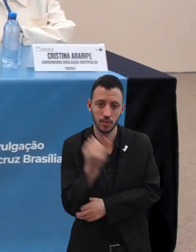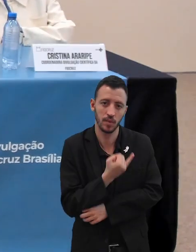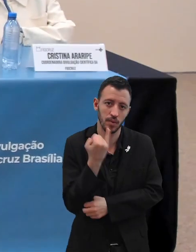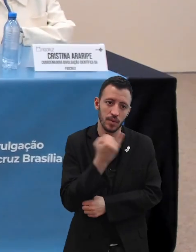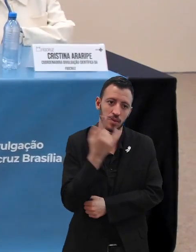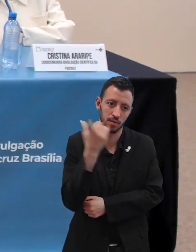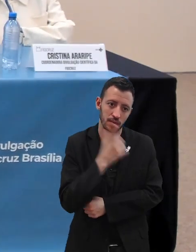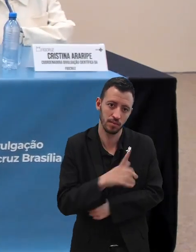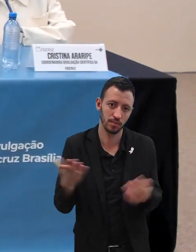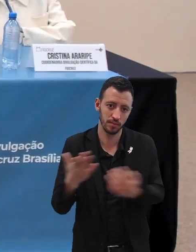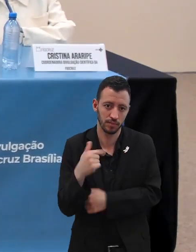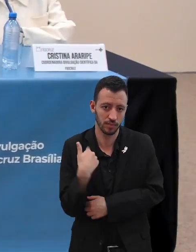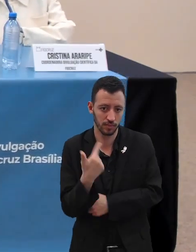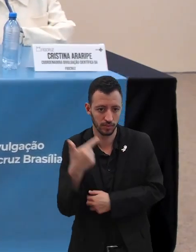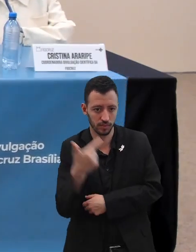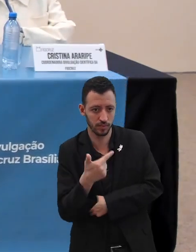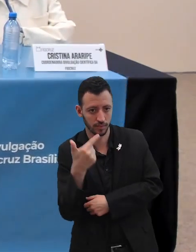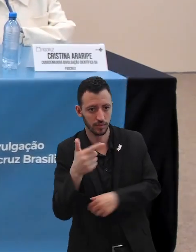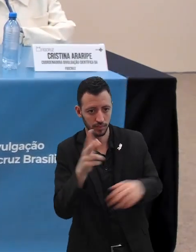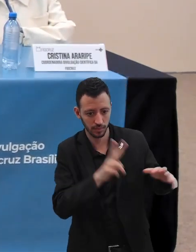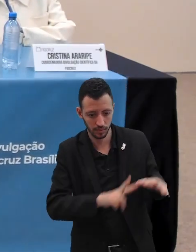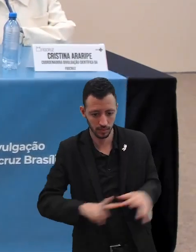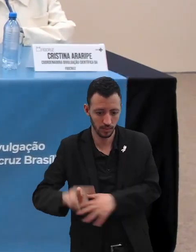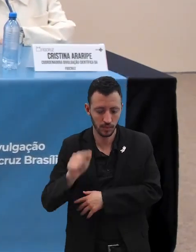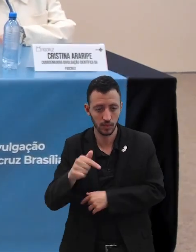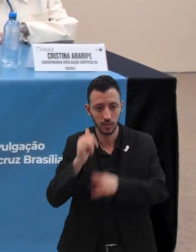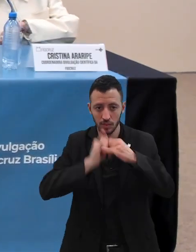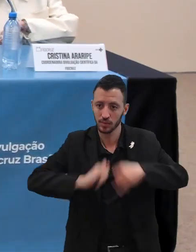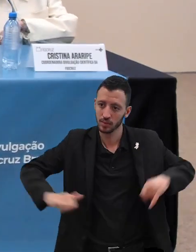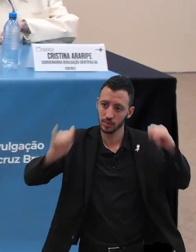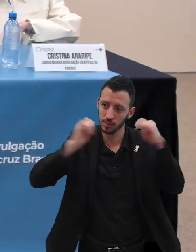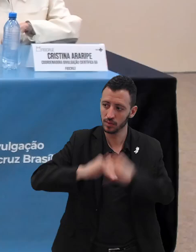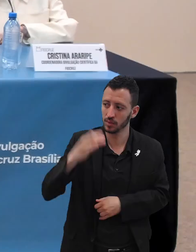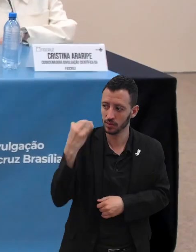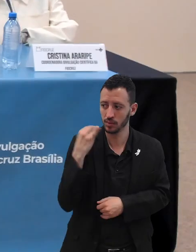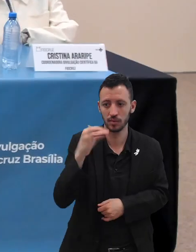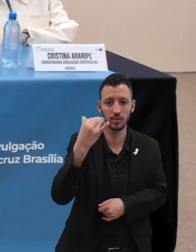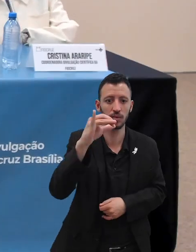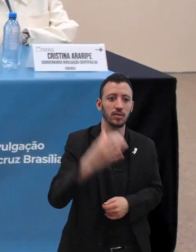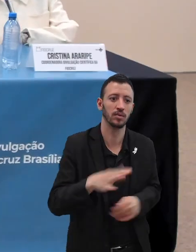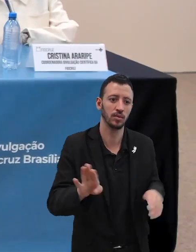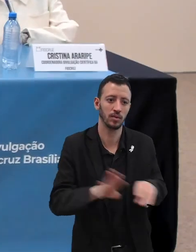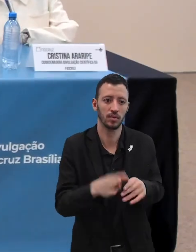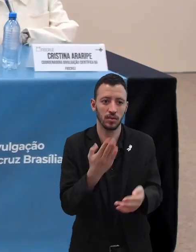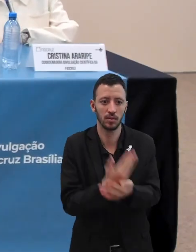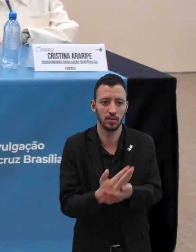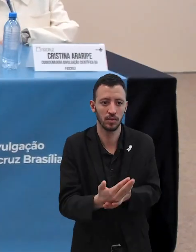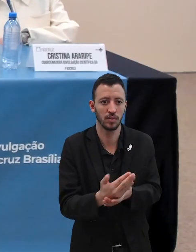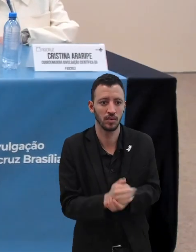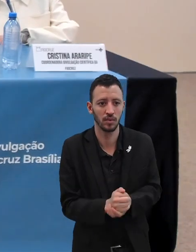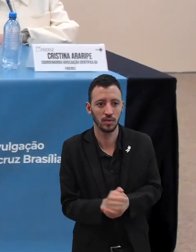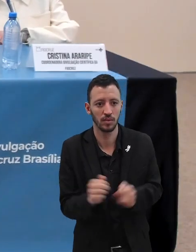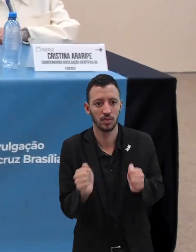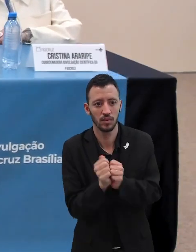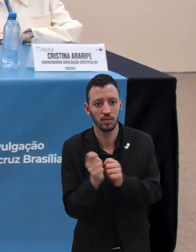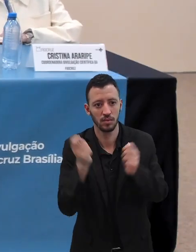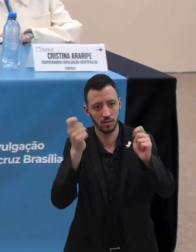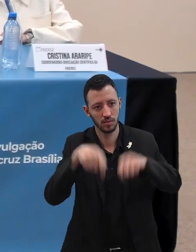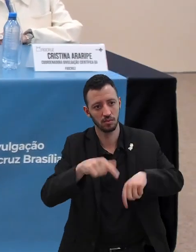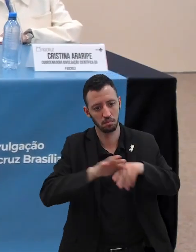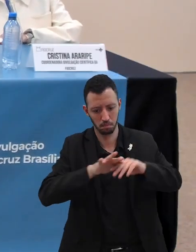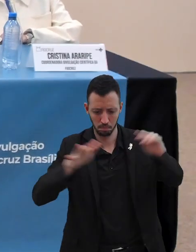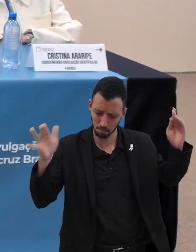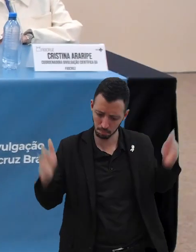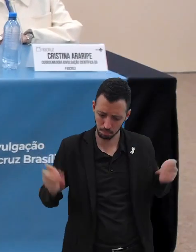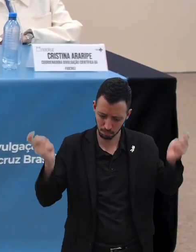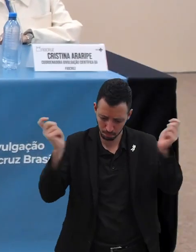importante realizar a nossa segunda semana de divulgação científica e já começarmos com a potência dessa